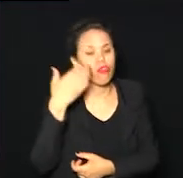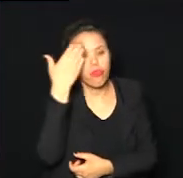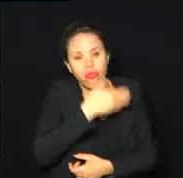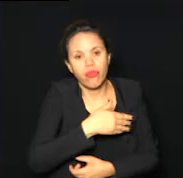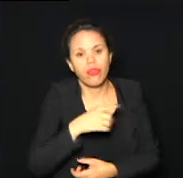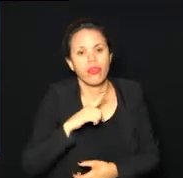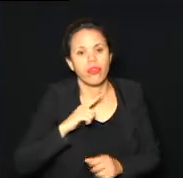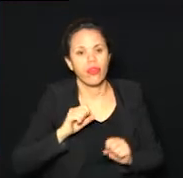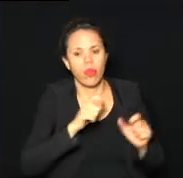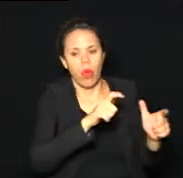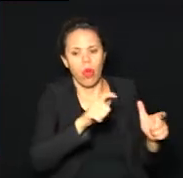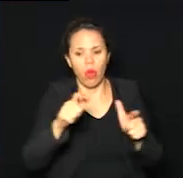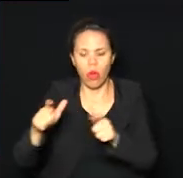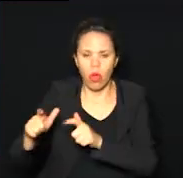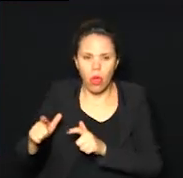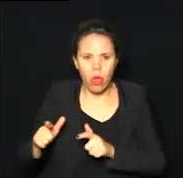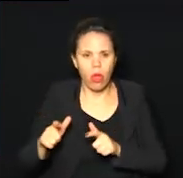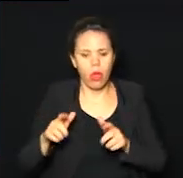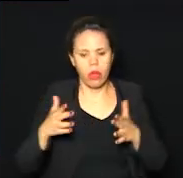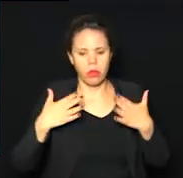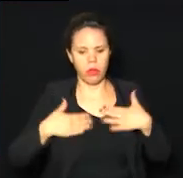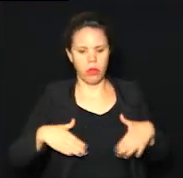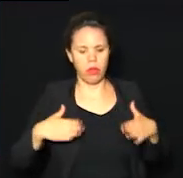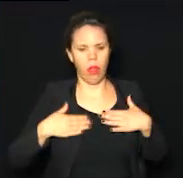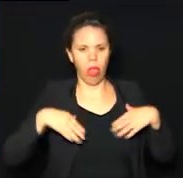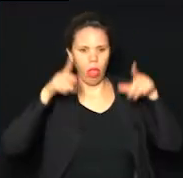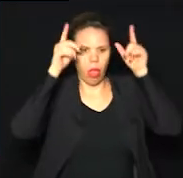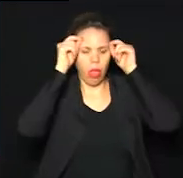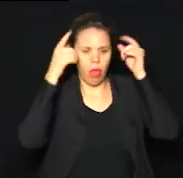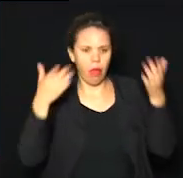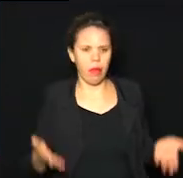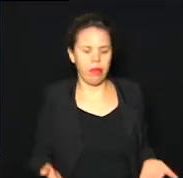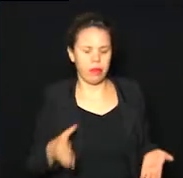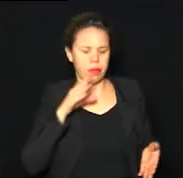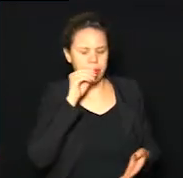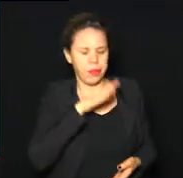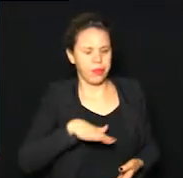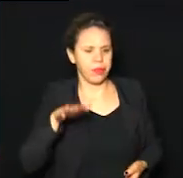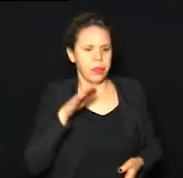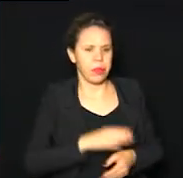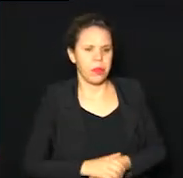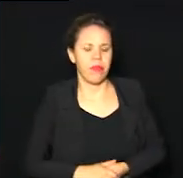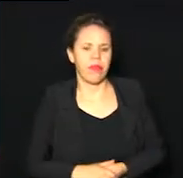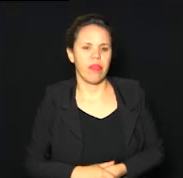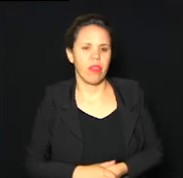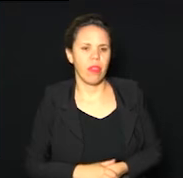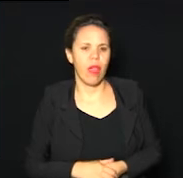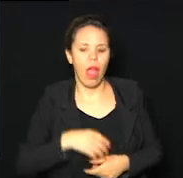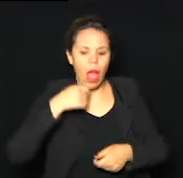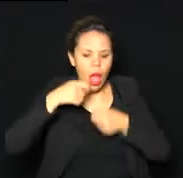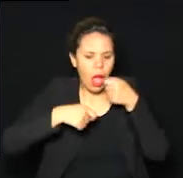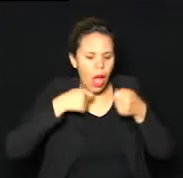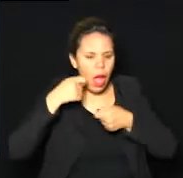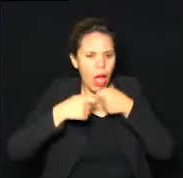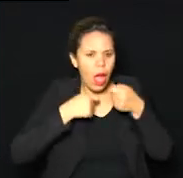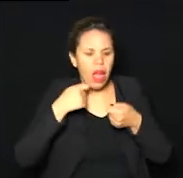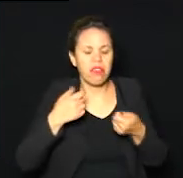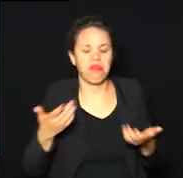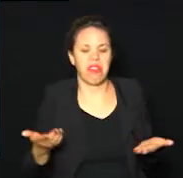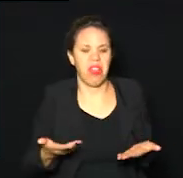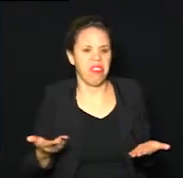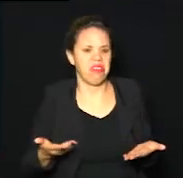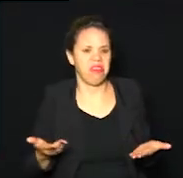os espaços de descanso nesse momento a esses trabalhadores. A alimentação